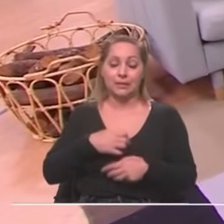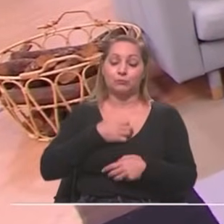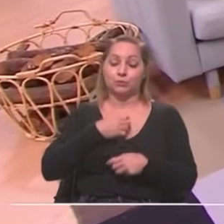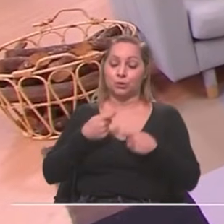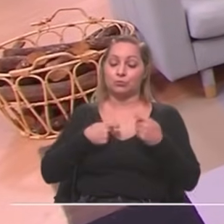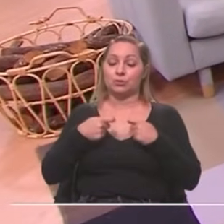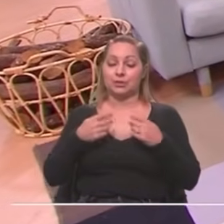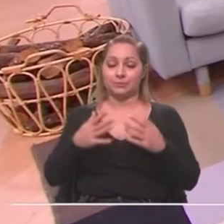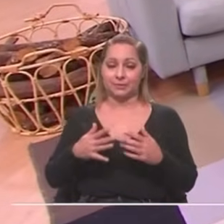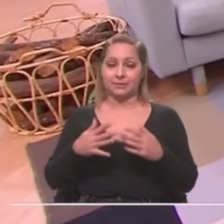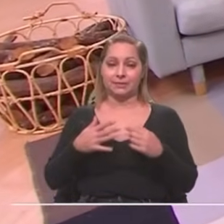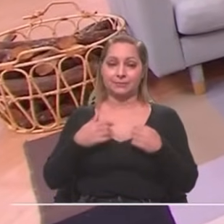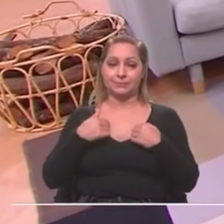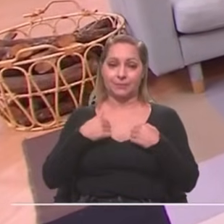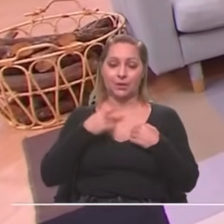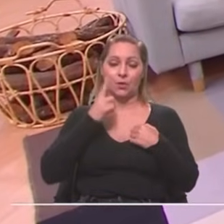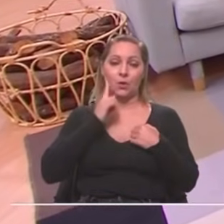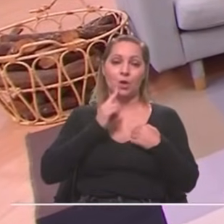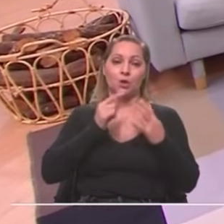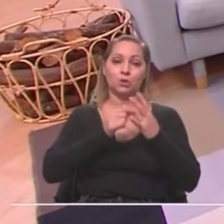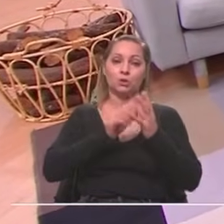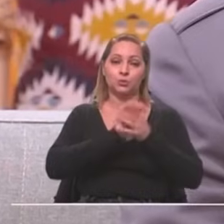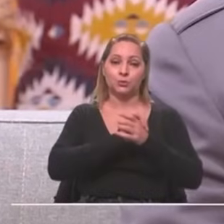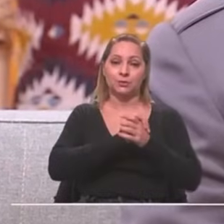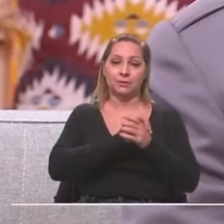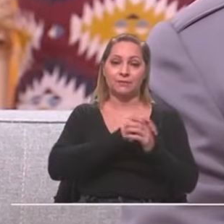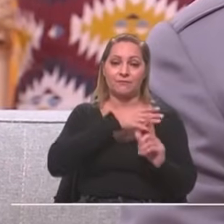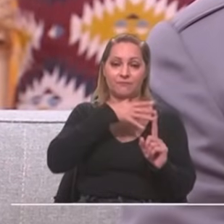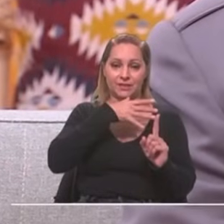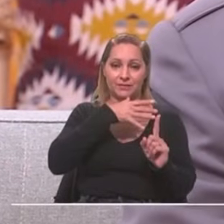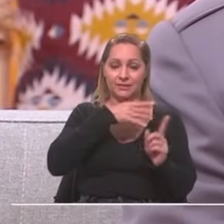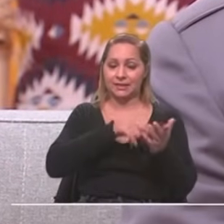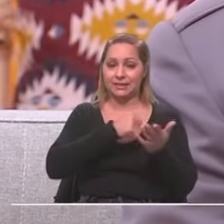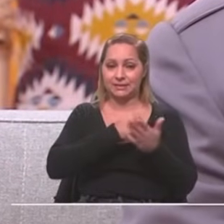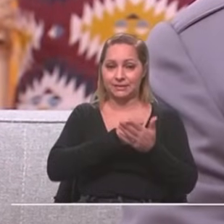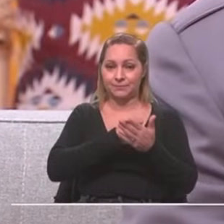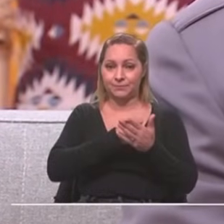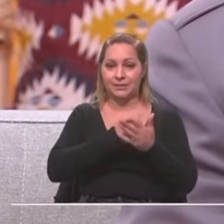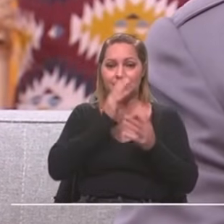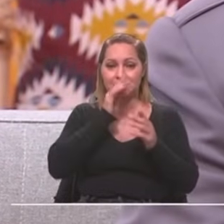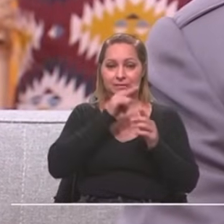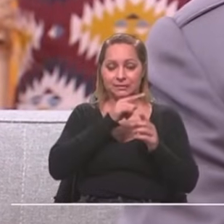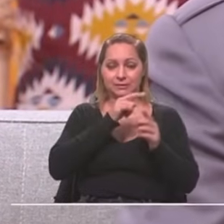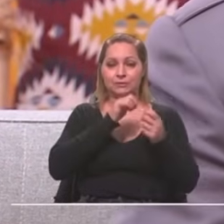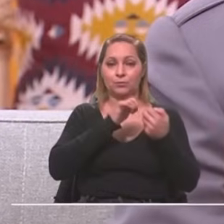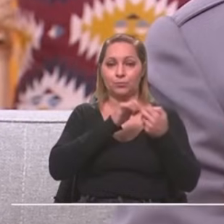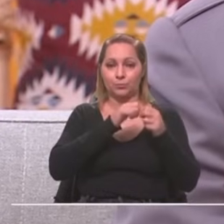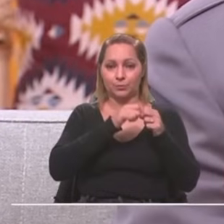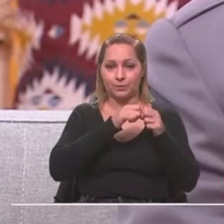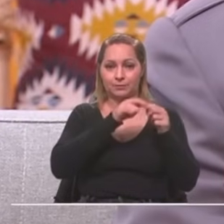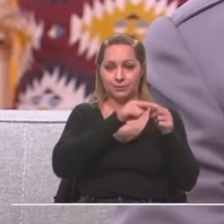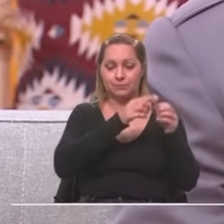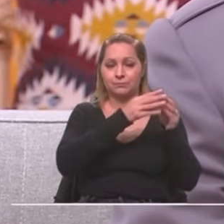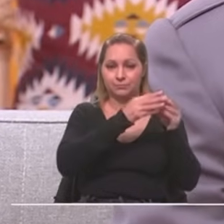A conversa que eu tinha com a minha esposa era sempre: problemas que consigas resolver aqui, resolve-os, não me os